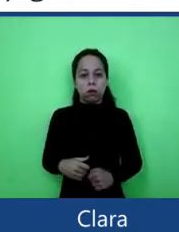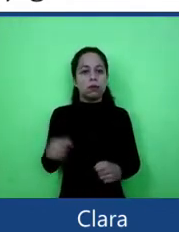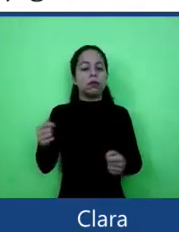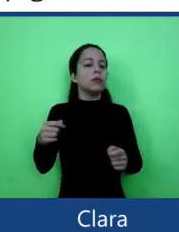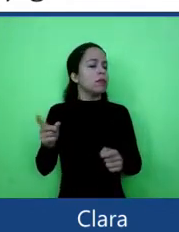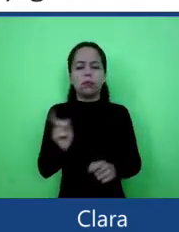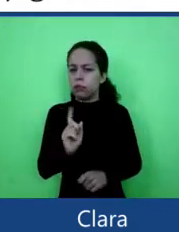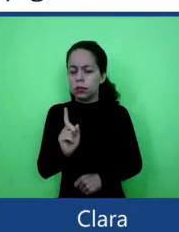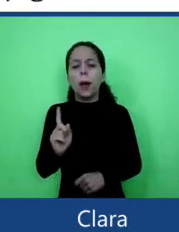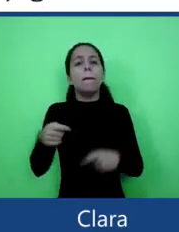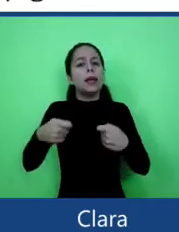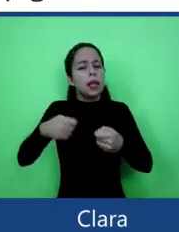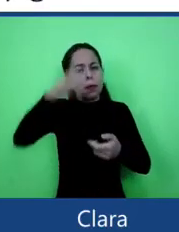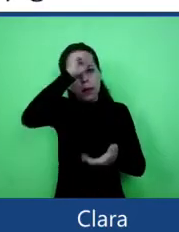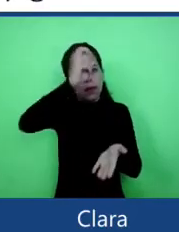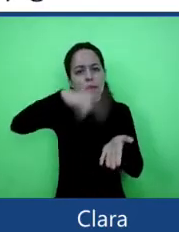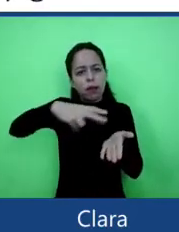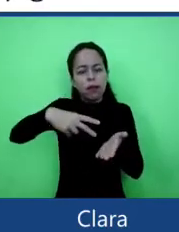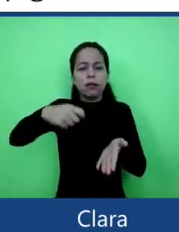política,